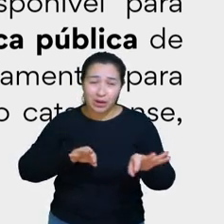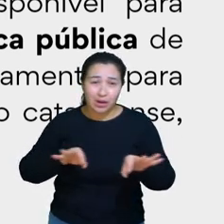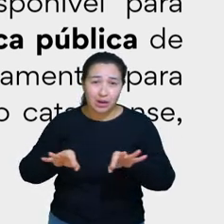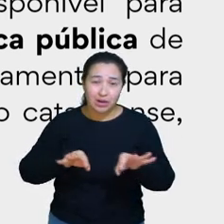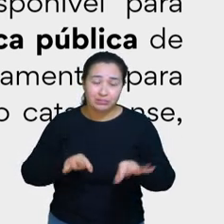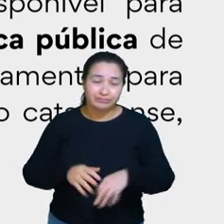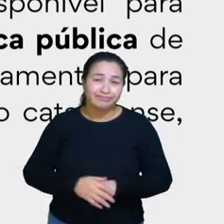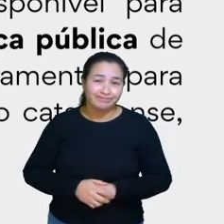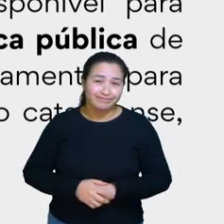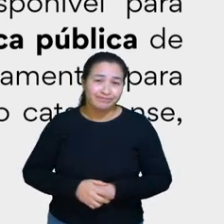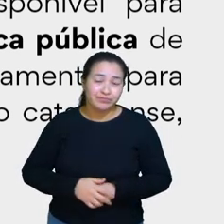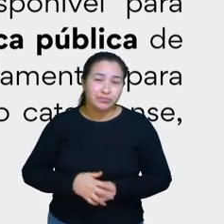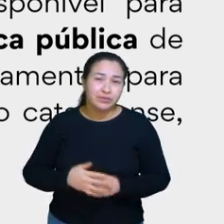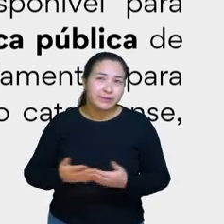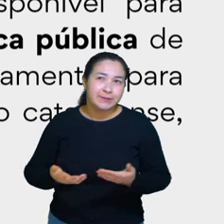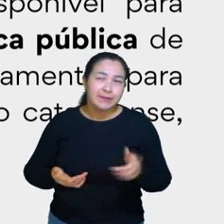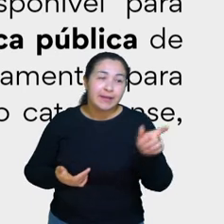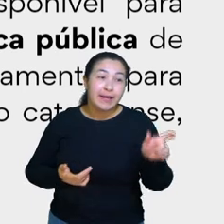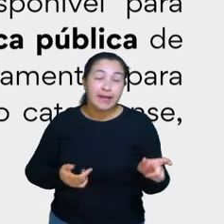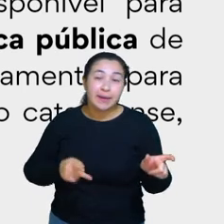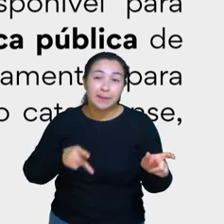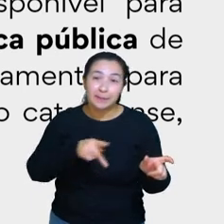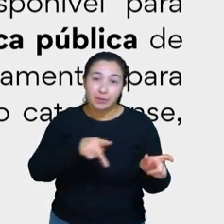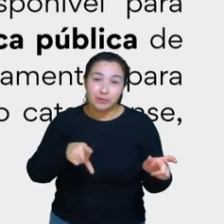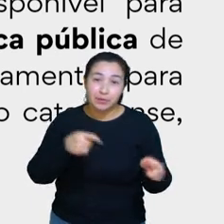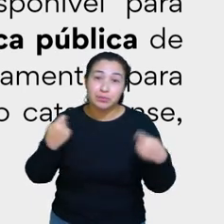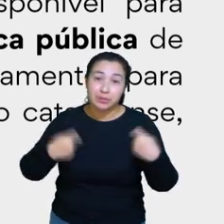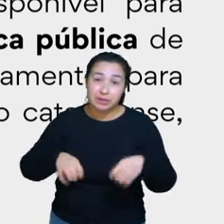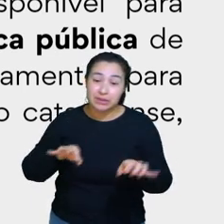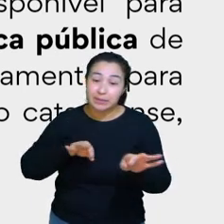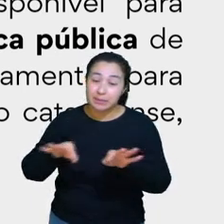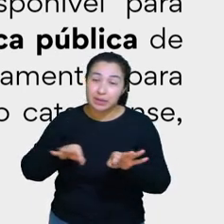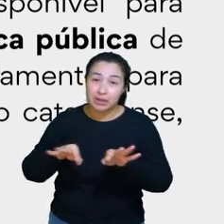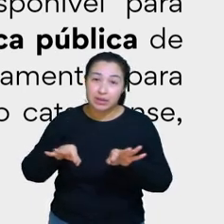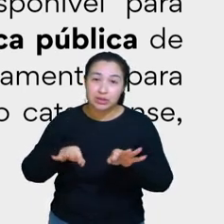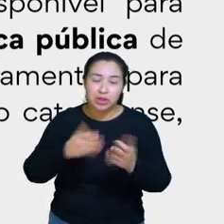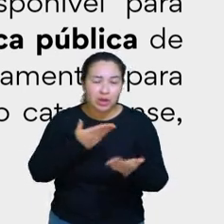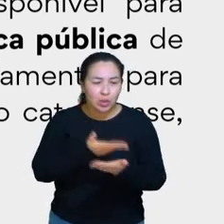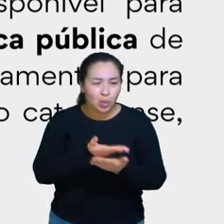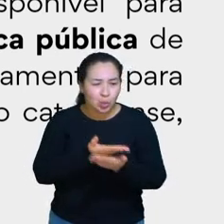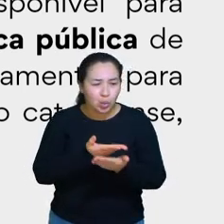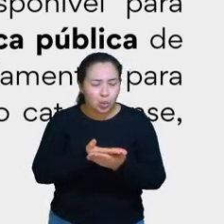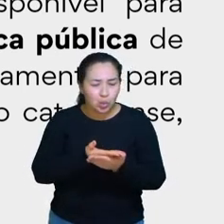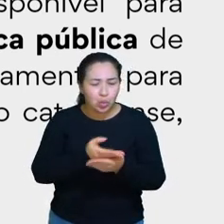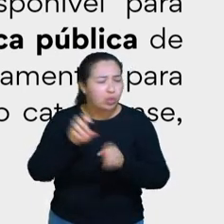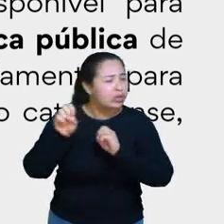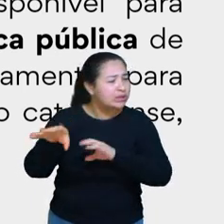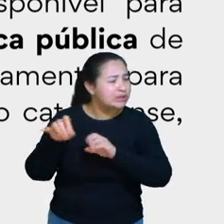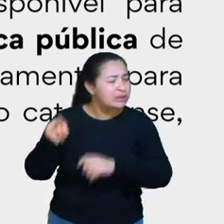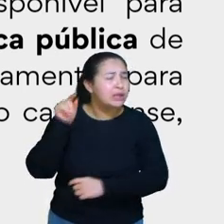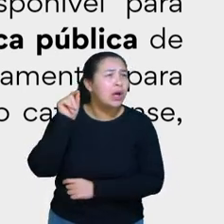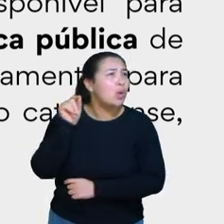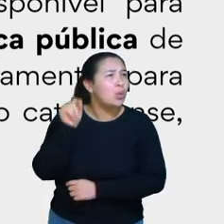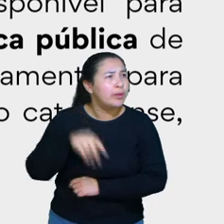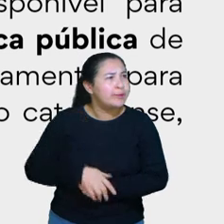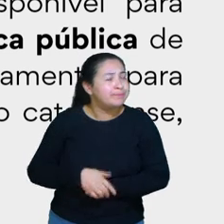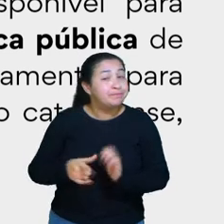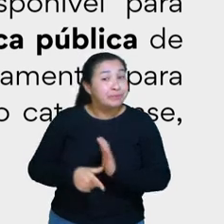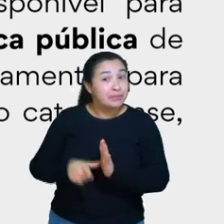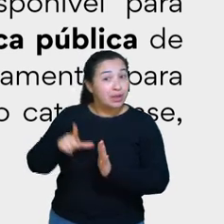podemos assim como o professor precisa planejar a sua aula precisa fazer o seu plano de aula seu plano de ensino